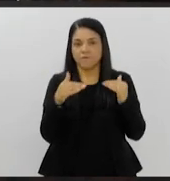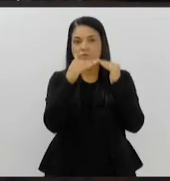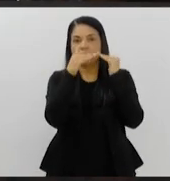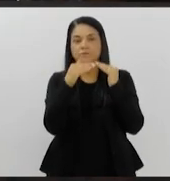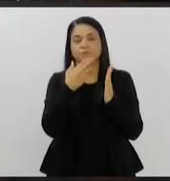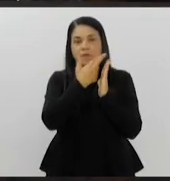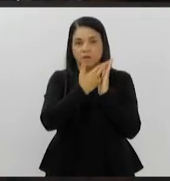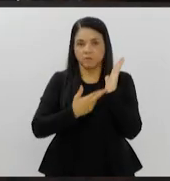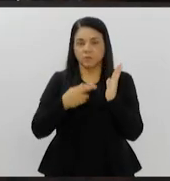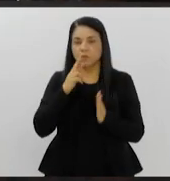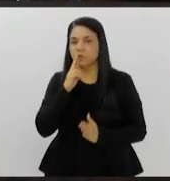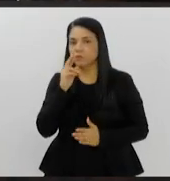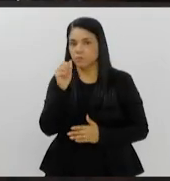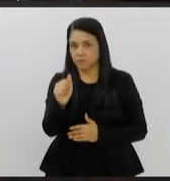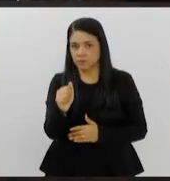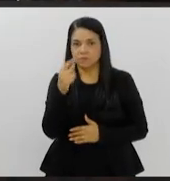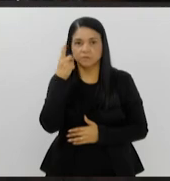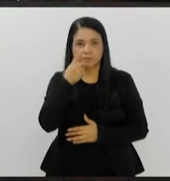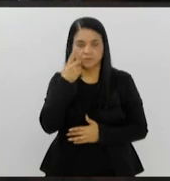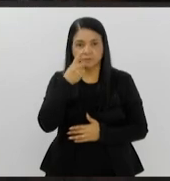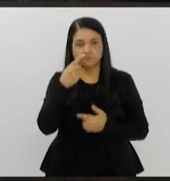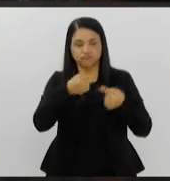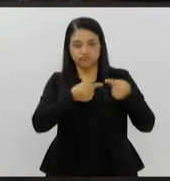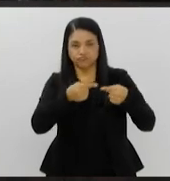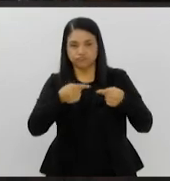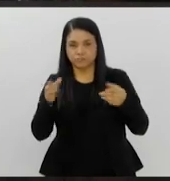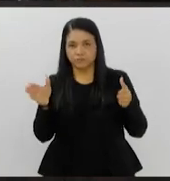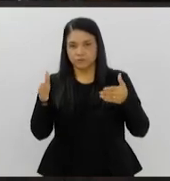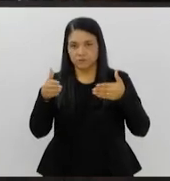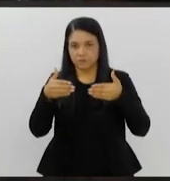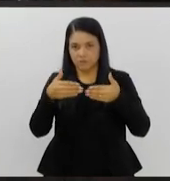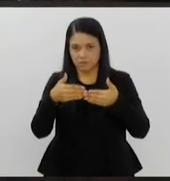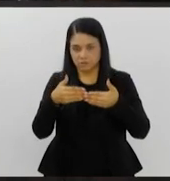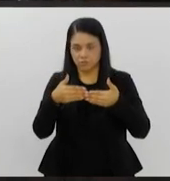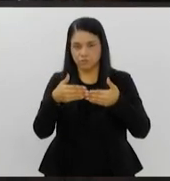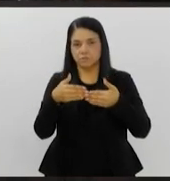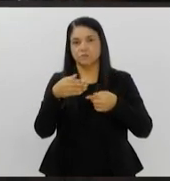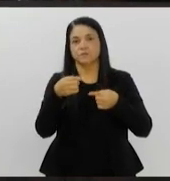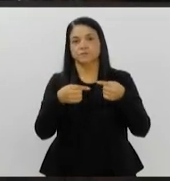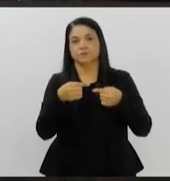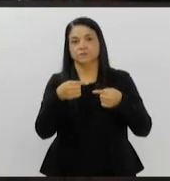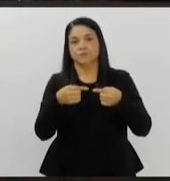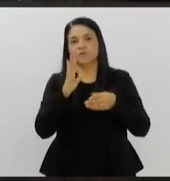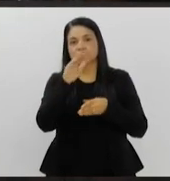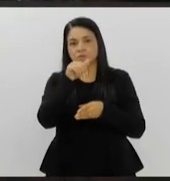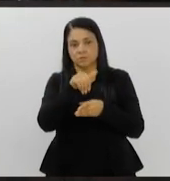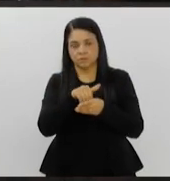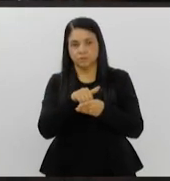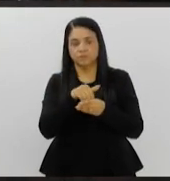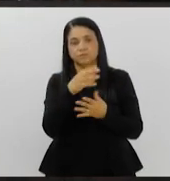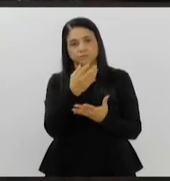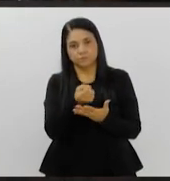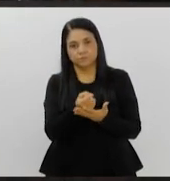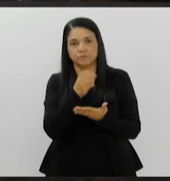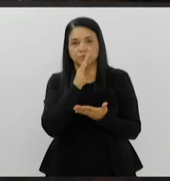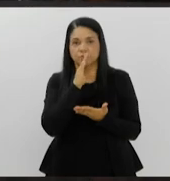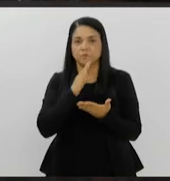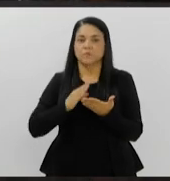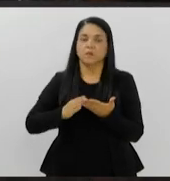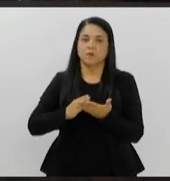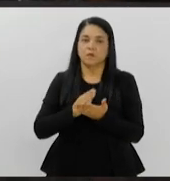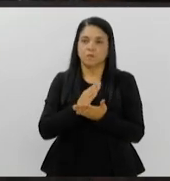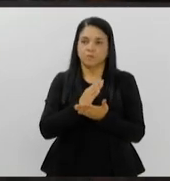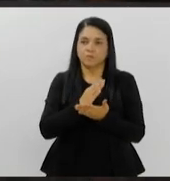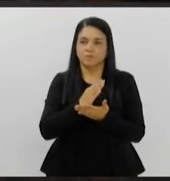Relator, deputado Rodrigo Amorim. Em discussão, não havendo quem queira discutir, encerrada a discussão, em votação, os senhores que aprovam permaneçam como